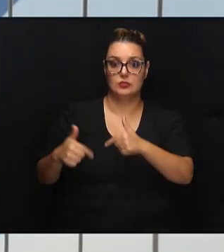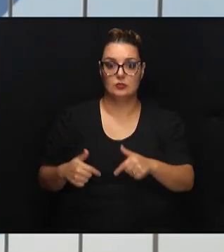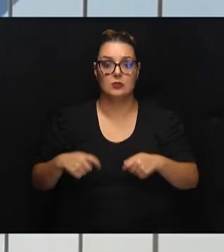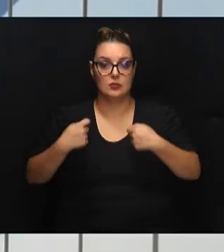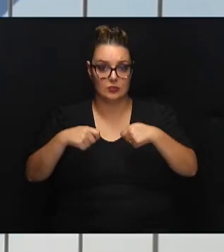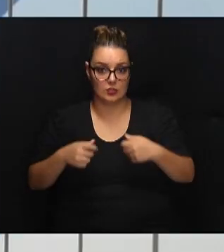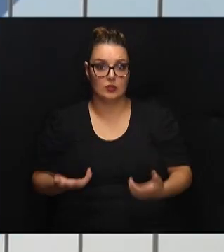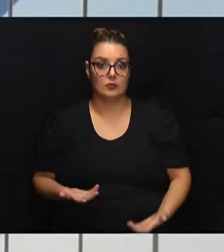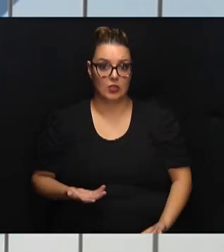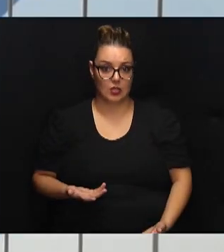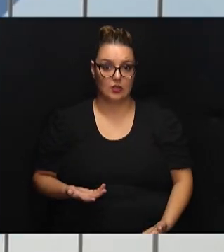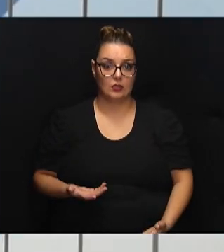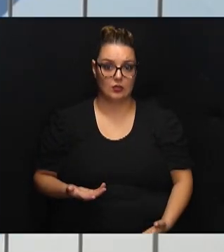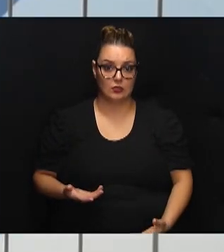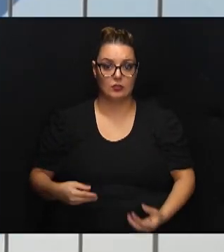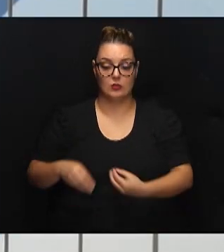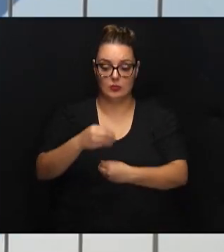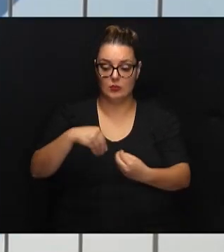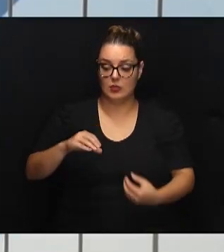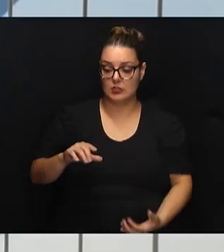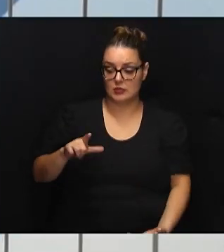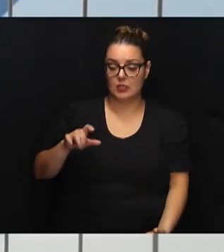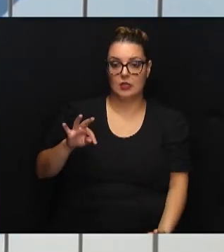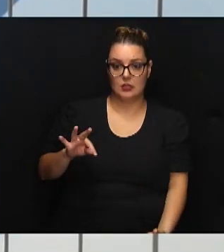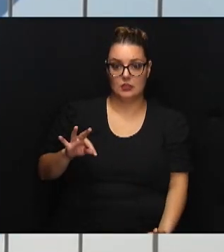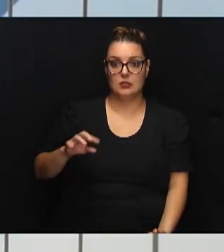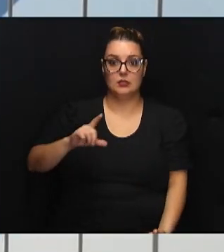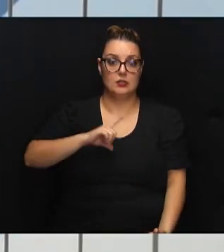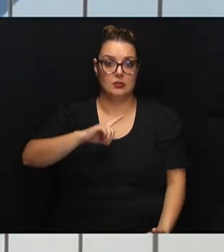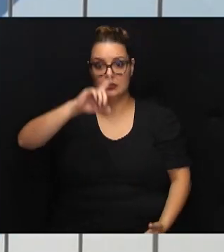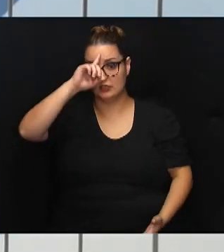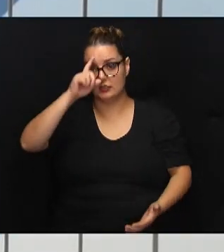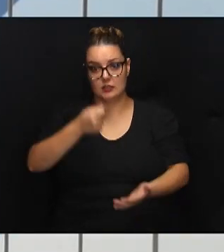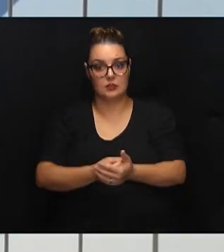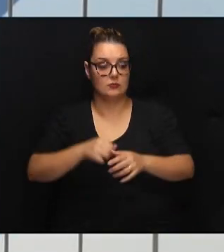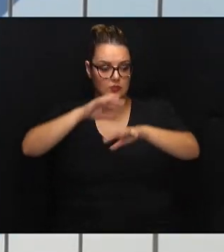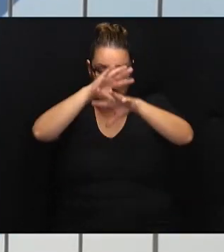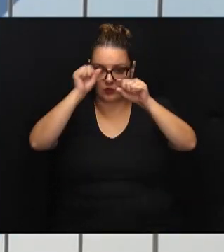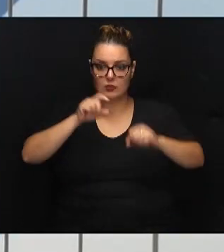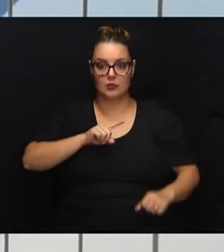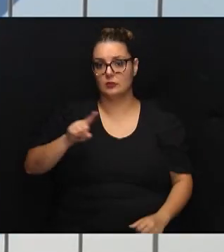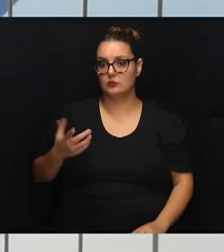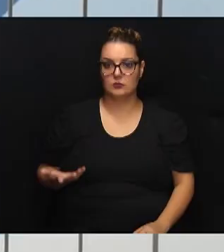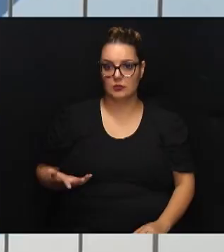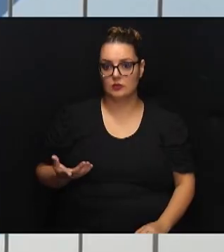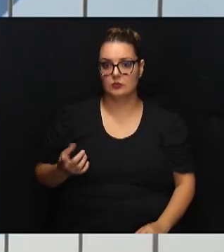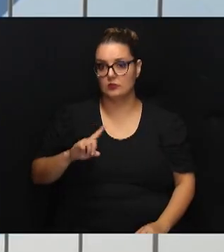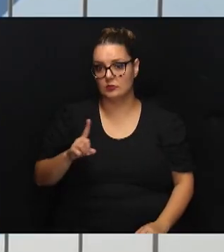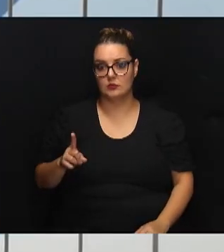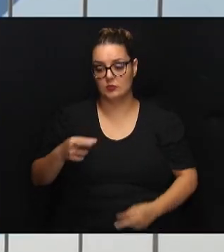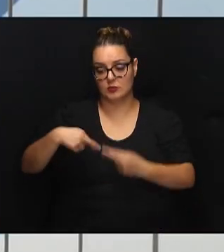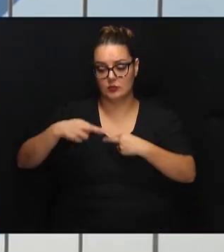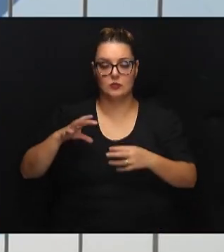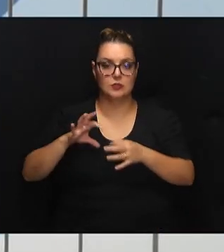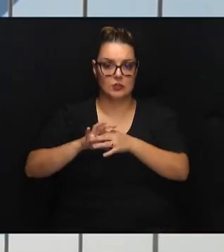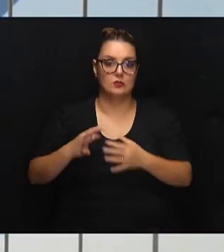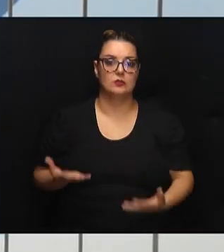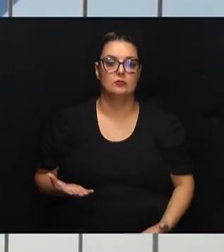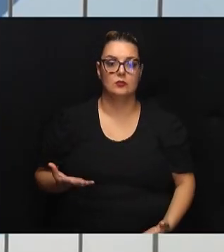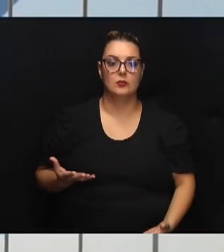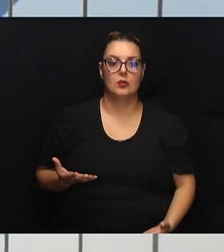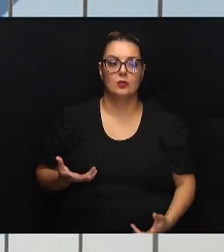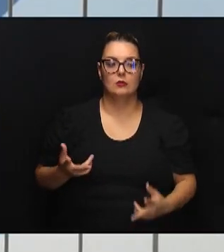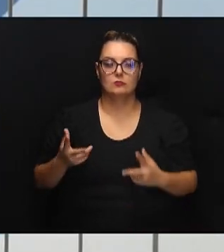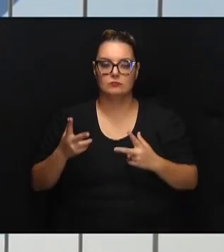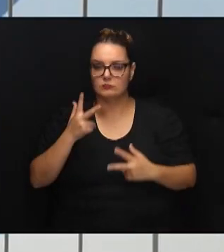estar abarcados por uma CLT, e a gente tem decisões de tribunais que falam que não possui esse vínculo. Então, eles ficam ali como se